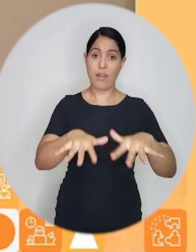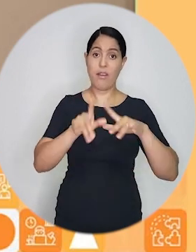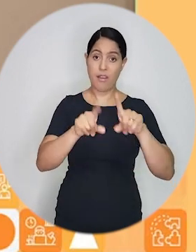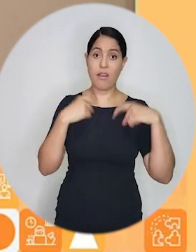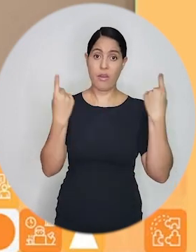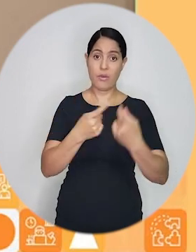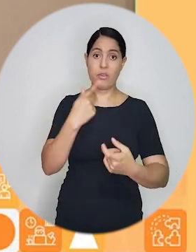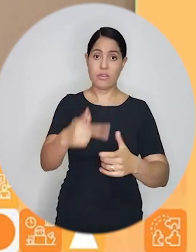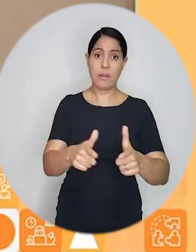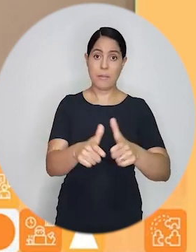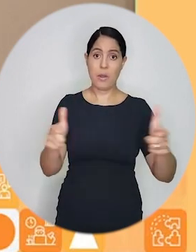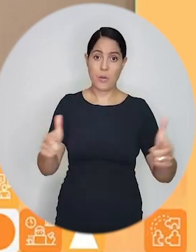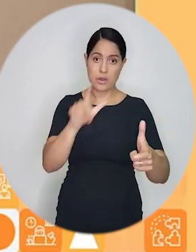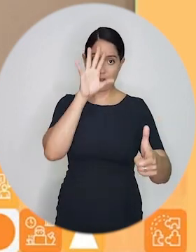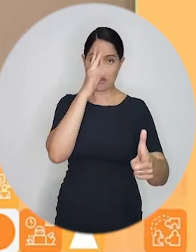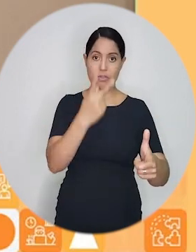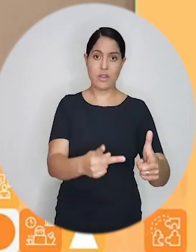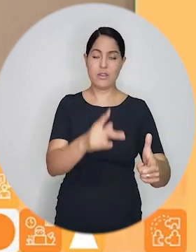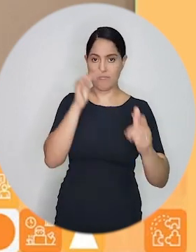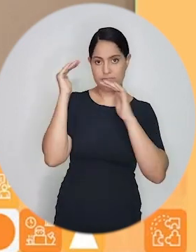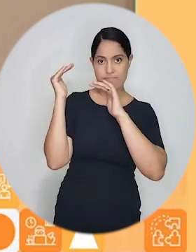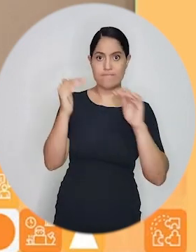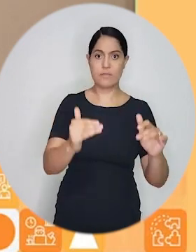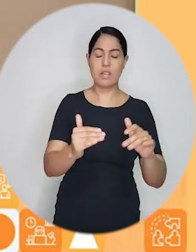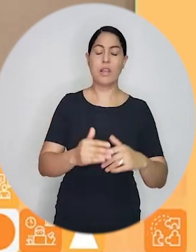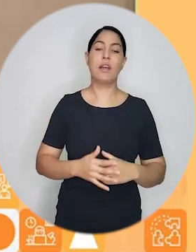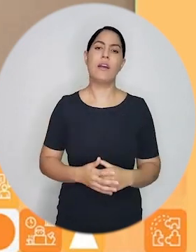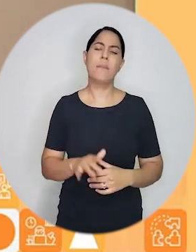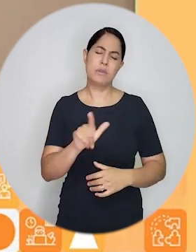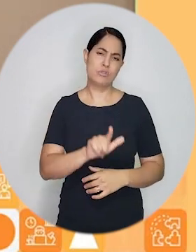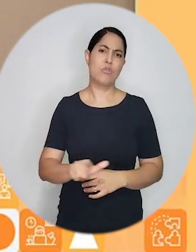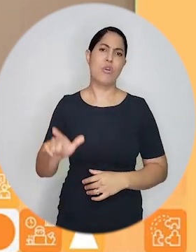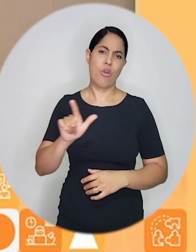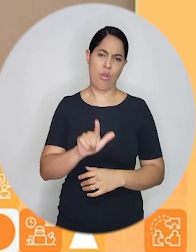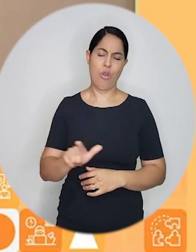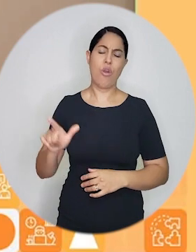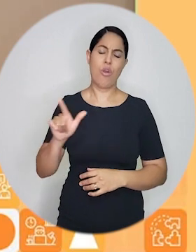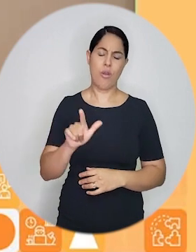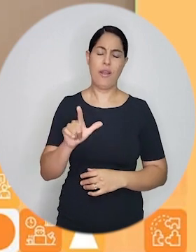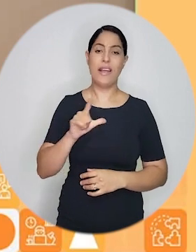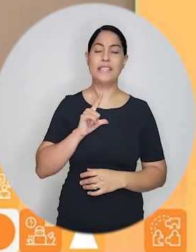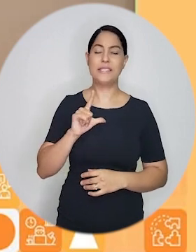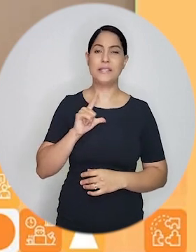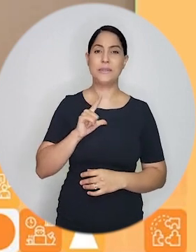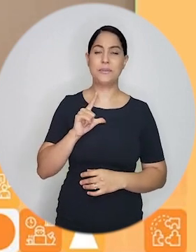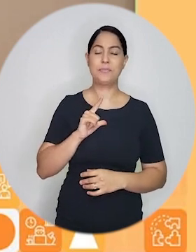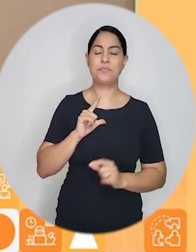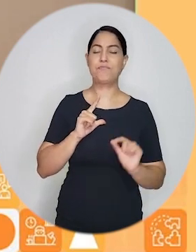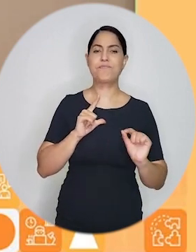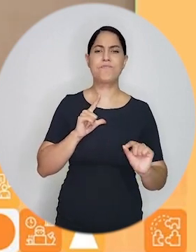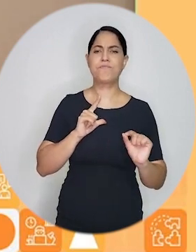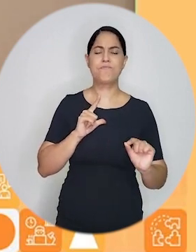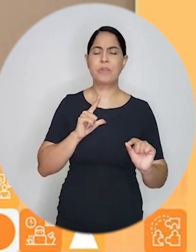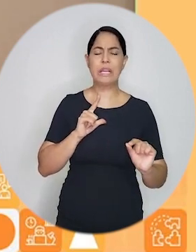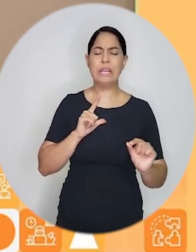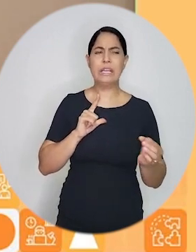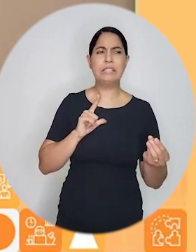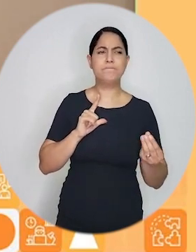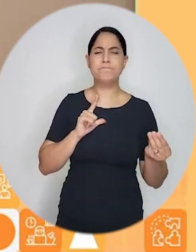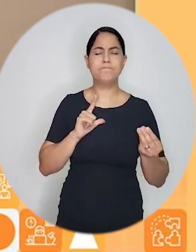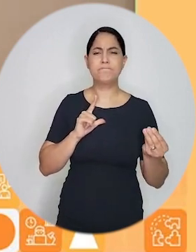no final de contas, é a decisão da maioria. E aí, claro, por ser o